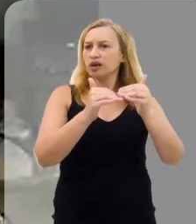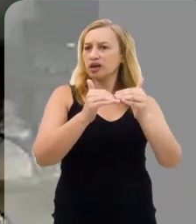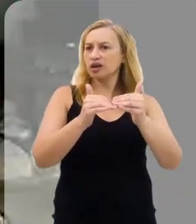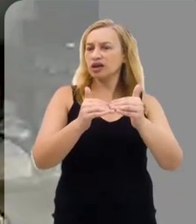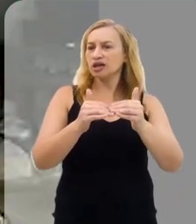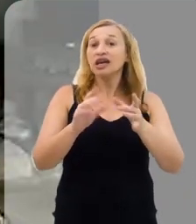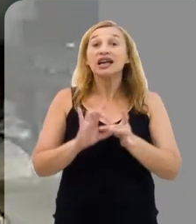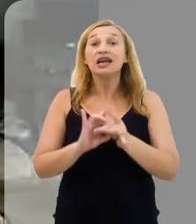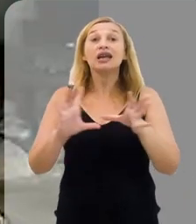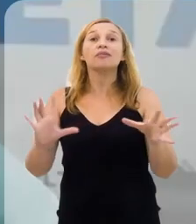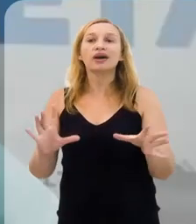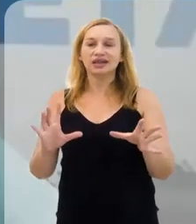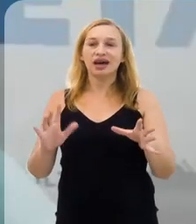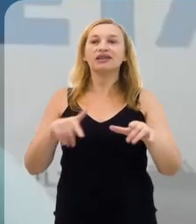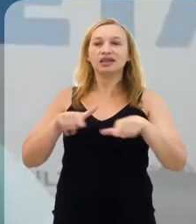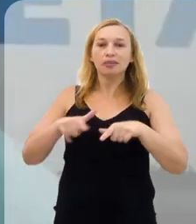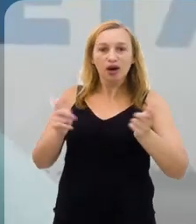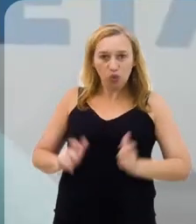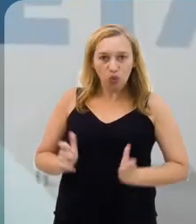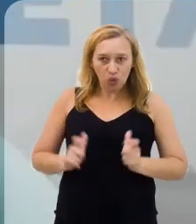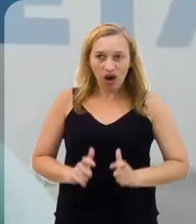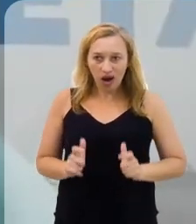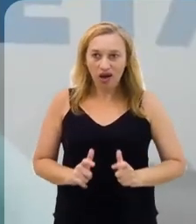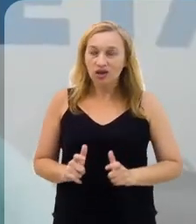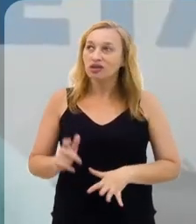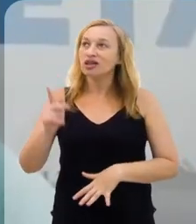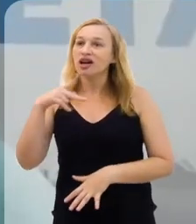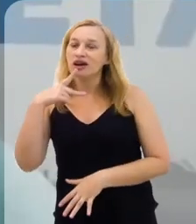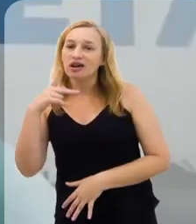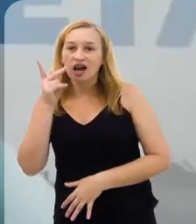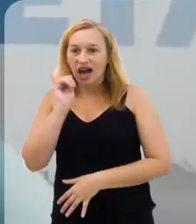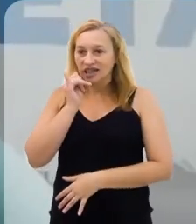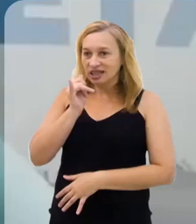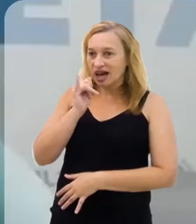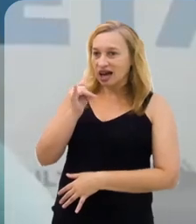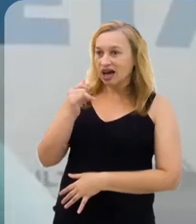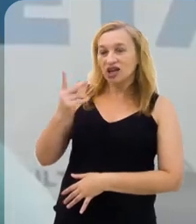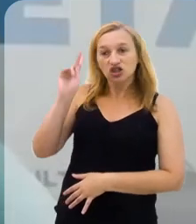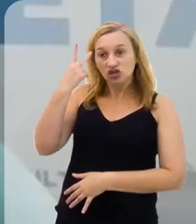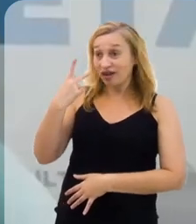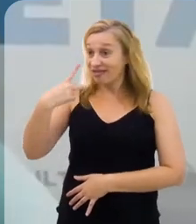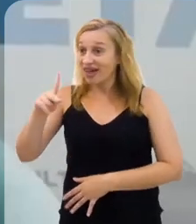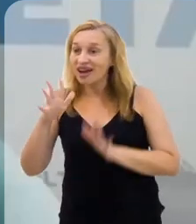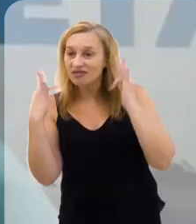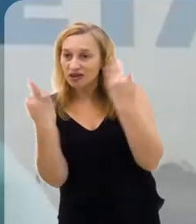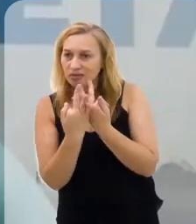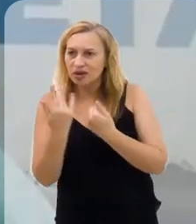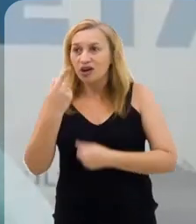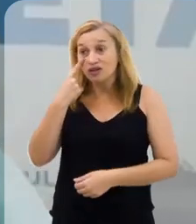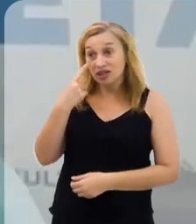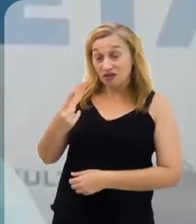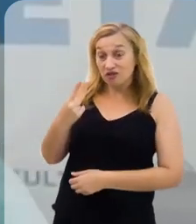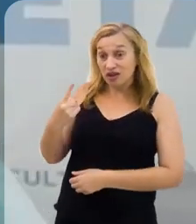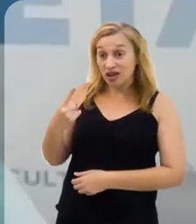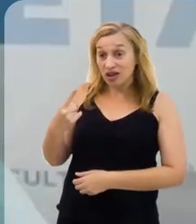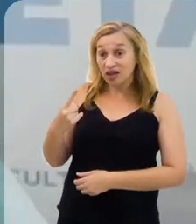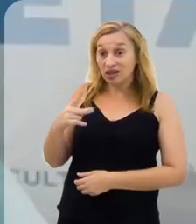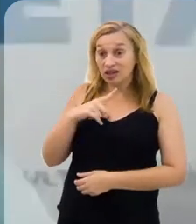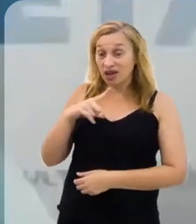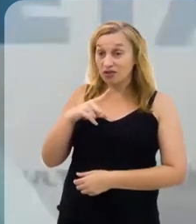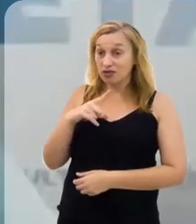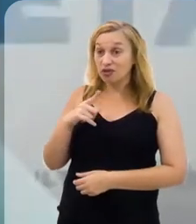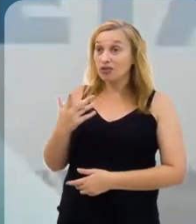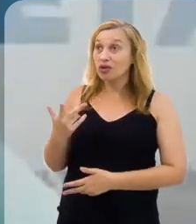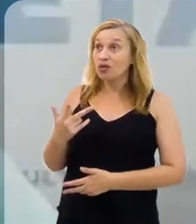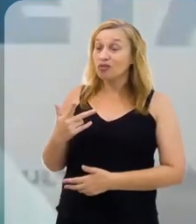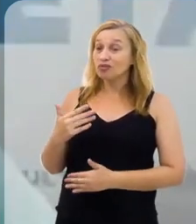a essa frente de desenvolvimento, a essa forma de autonomia local. Quando ela conta a história dela e da família, você vê